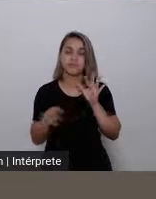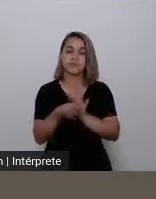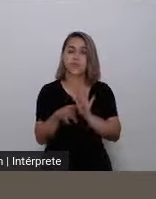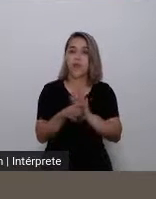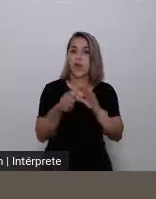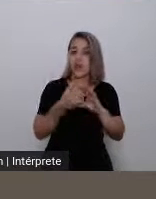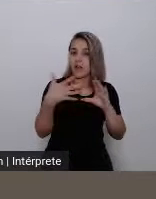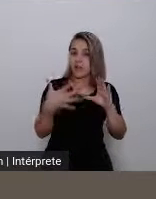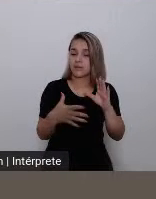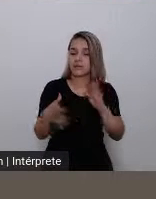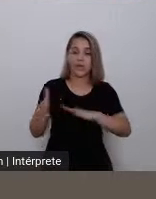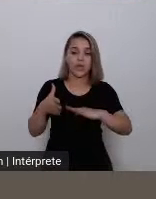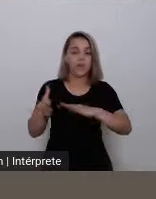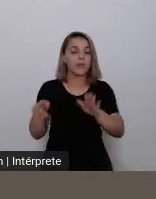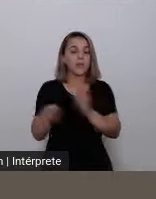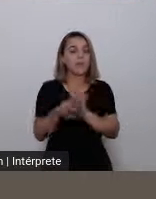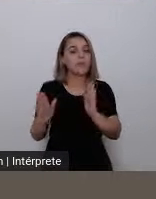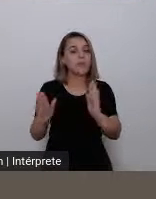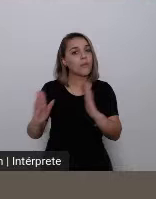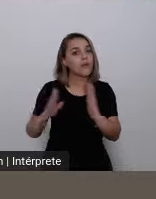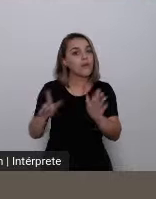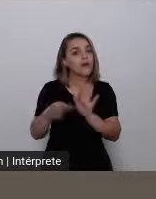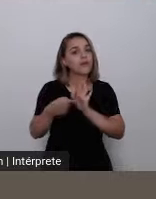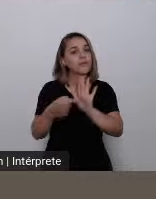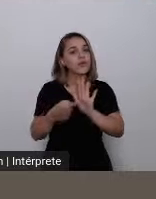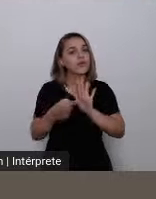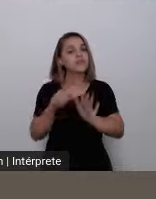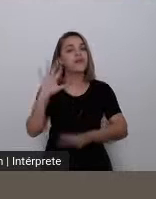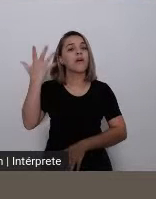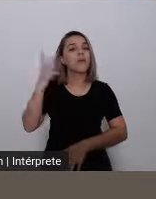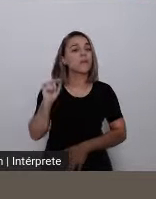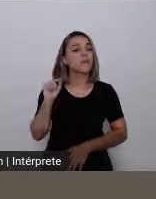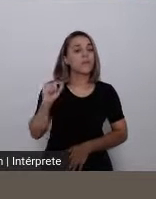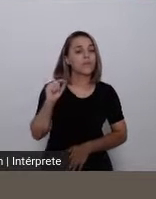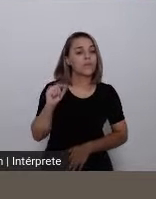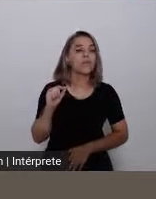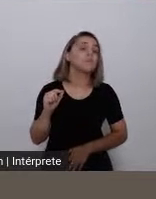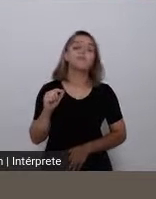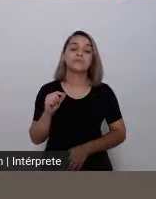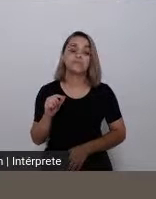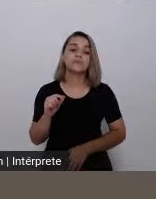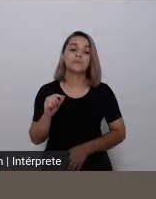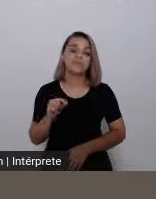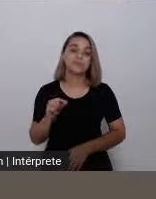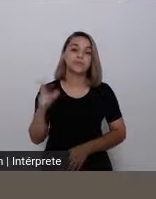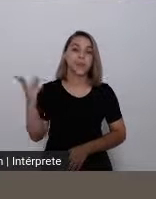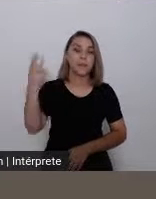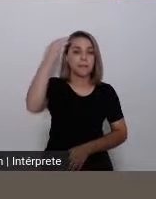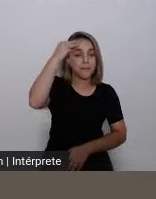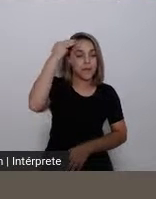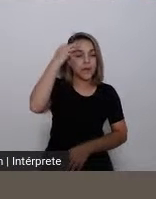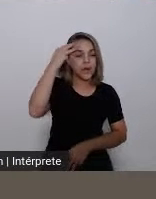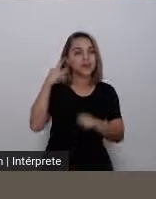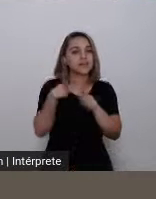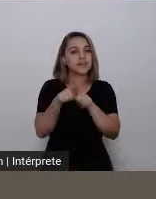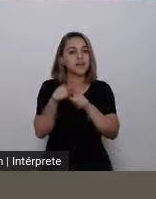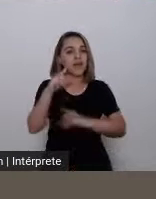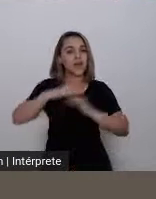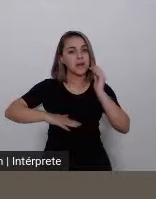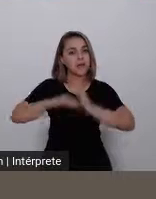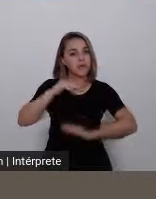nesse período. Apresenta-se como acontecimento, enquanto performance e memória, enquanto